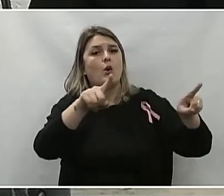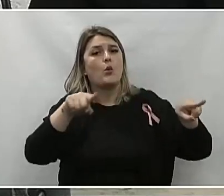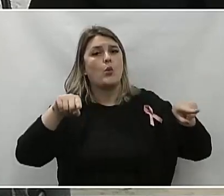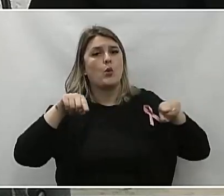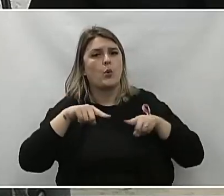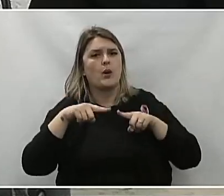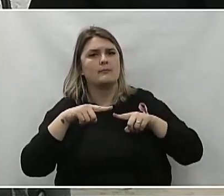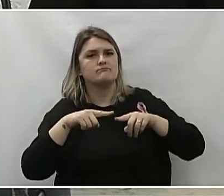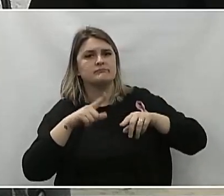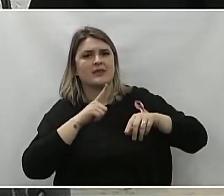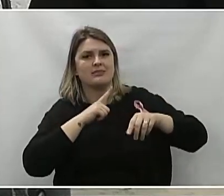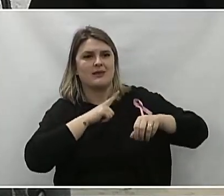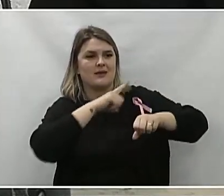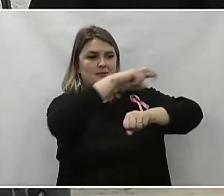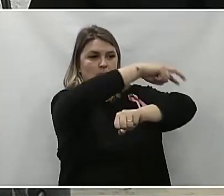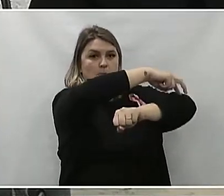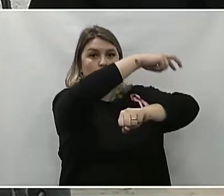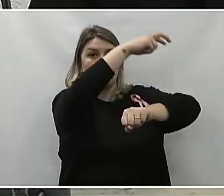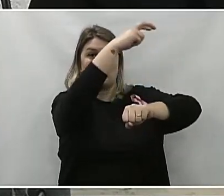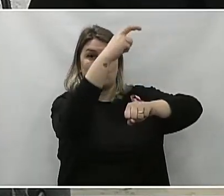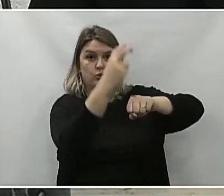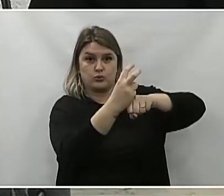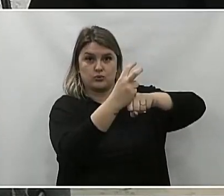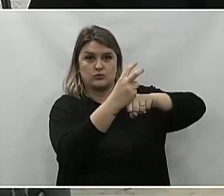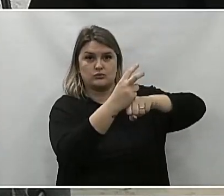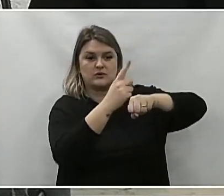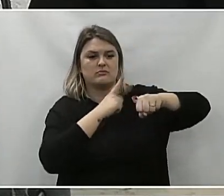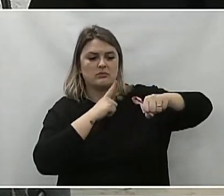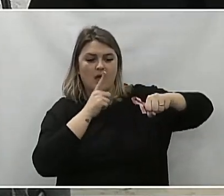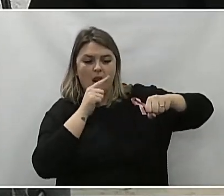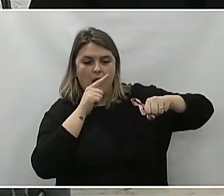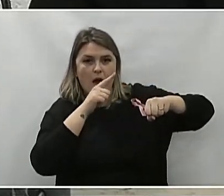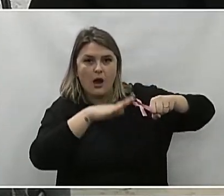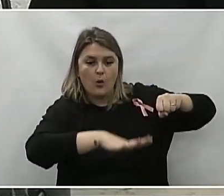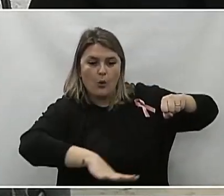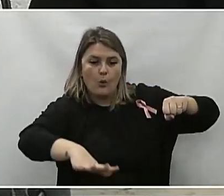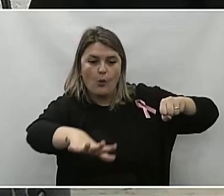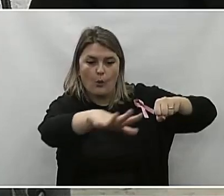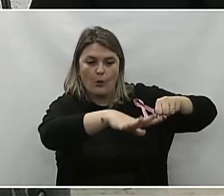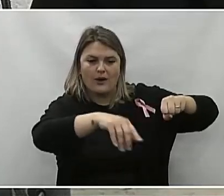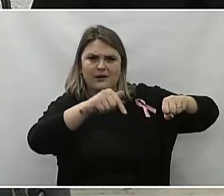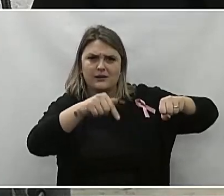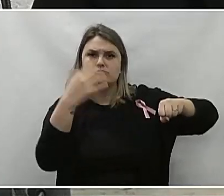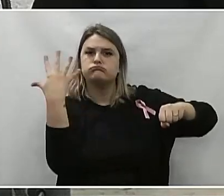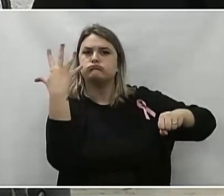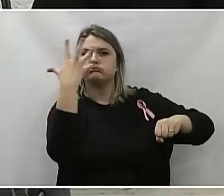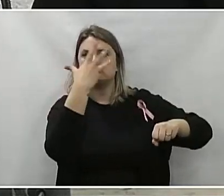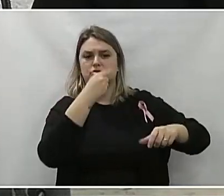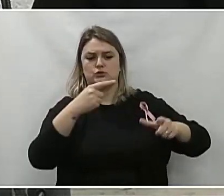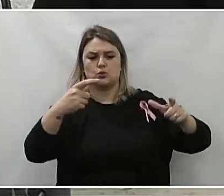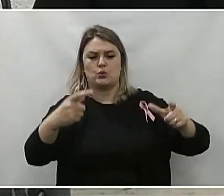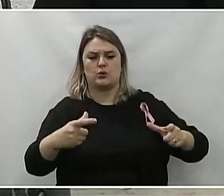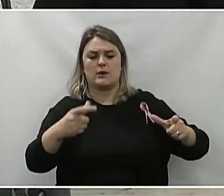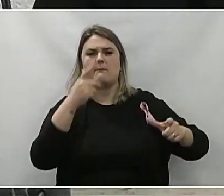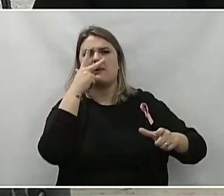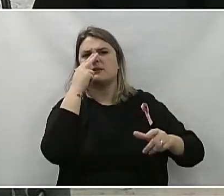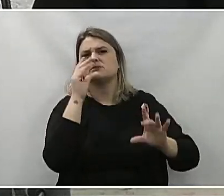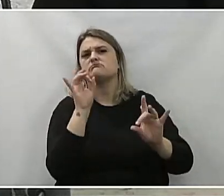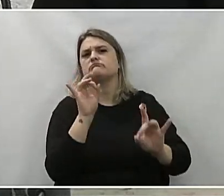embaixo da ponte do arco Lagoa esta que há muitos anos se tornou um espaço de lazer que hoje se encontra totalmente